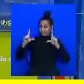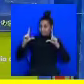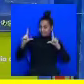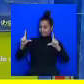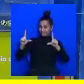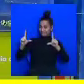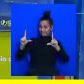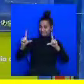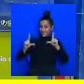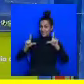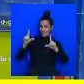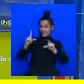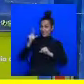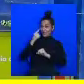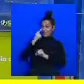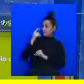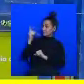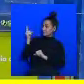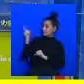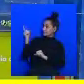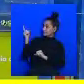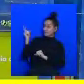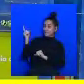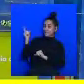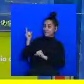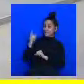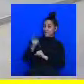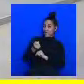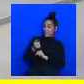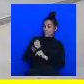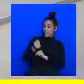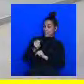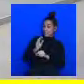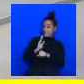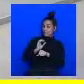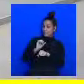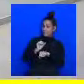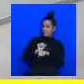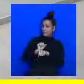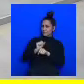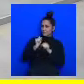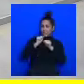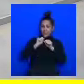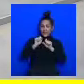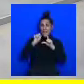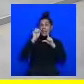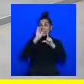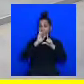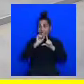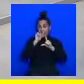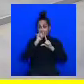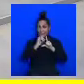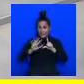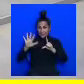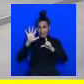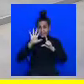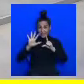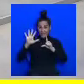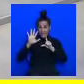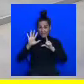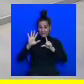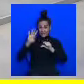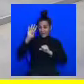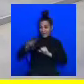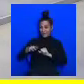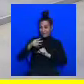no nosso, ainda não está, mas logo, logo vai aparecer no nosso telão de LED a tabela